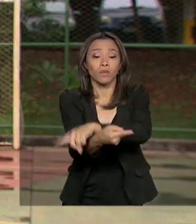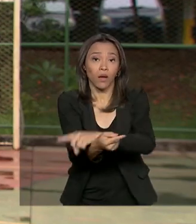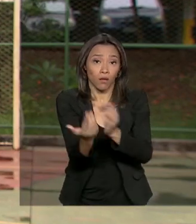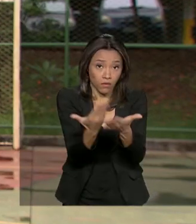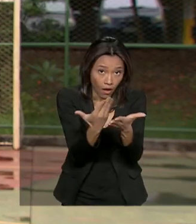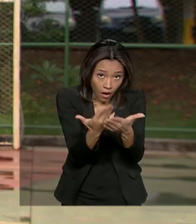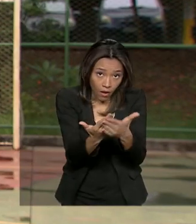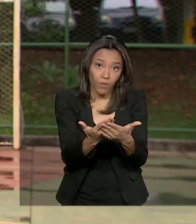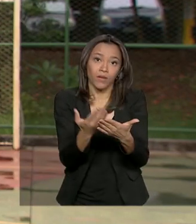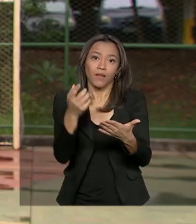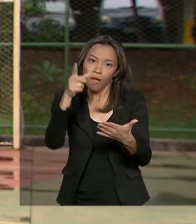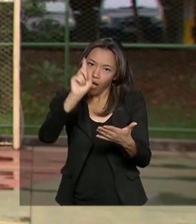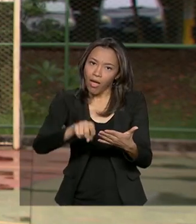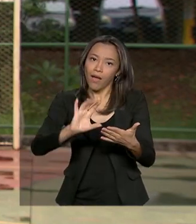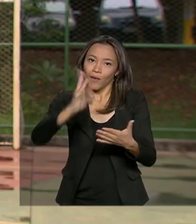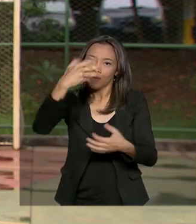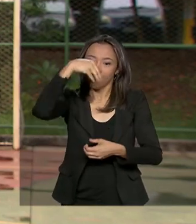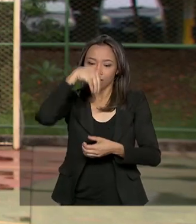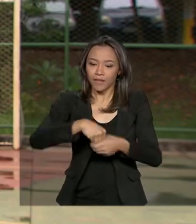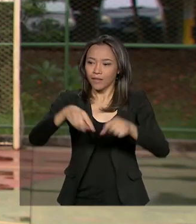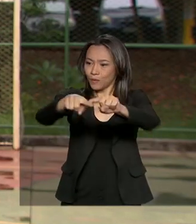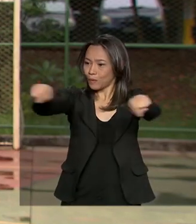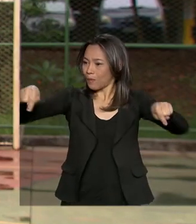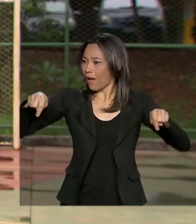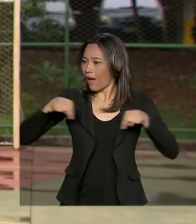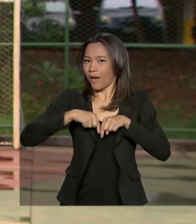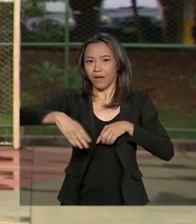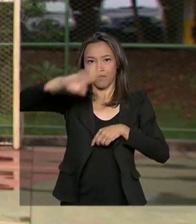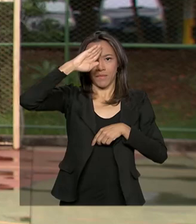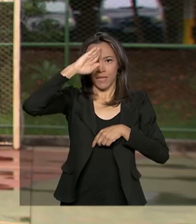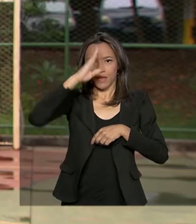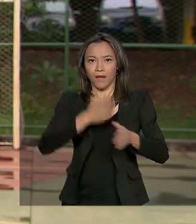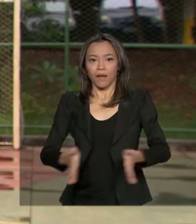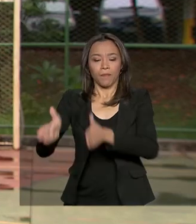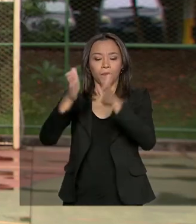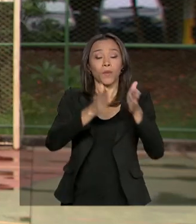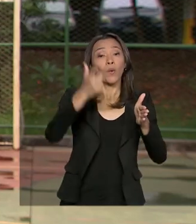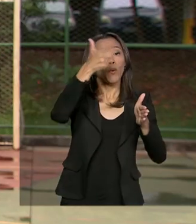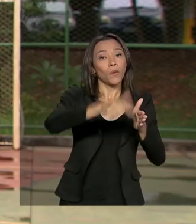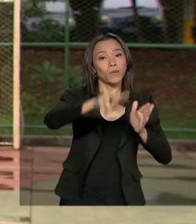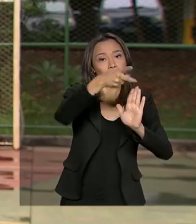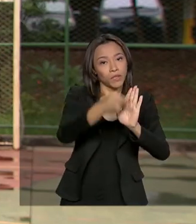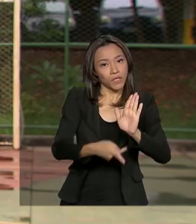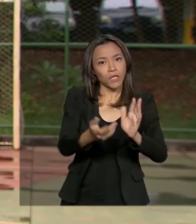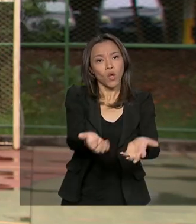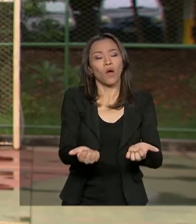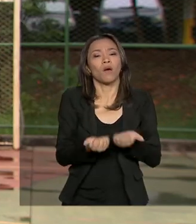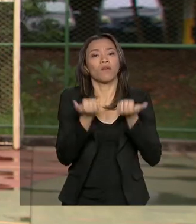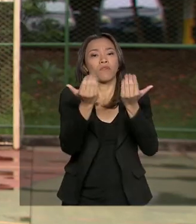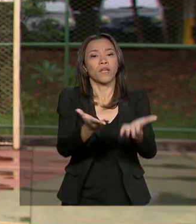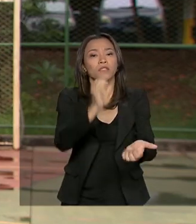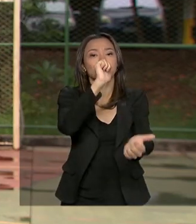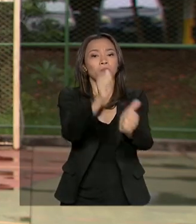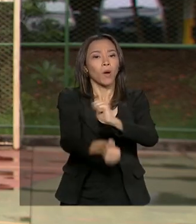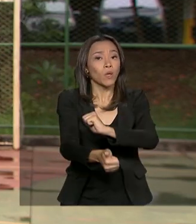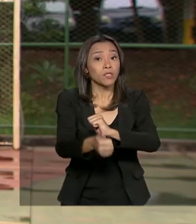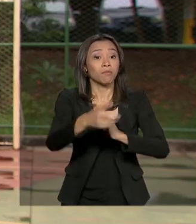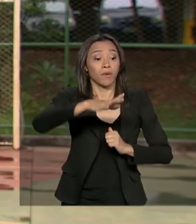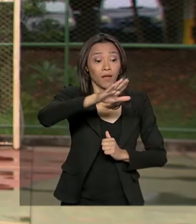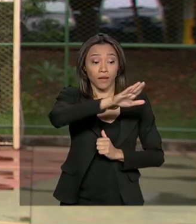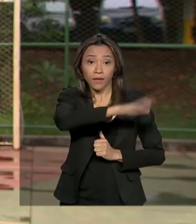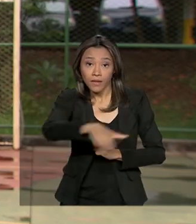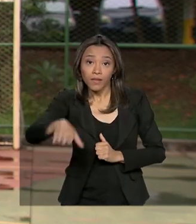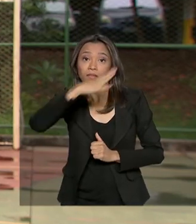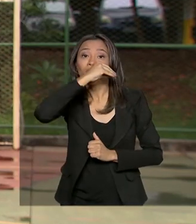acontecem nas instalações militares. Já o projeto João do Pulo oferece atividades esportivas para crianças e